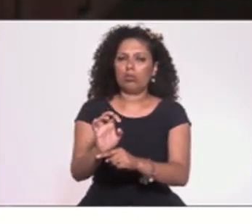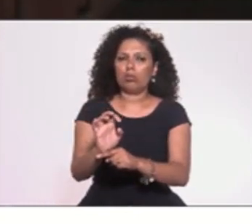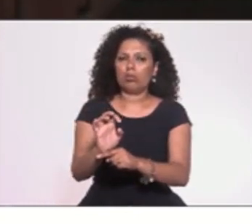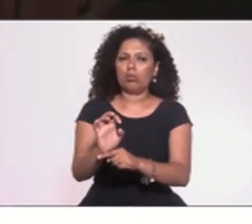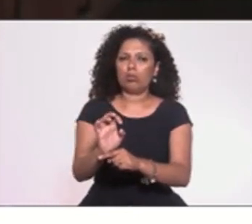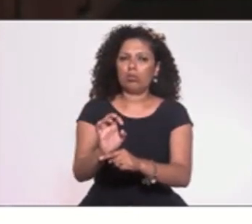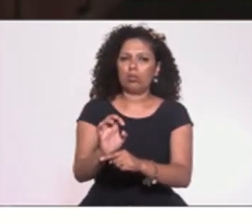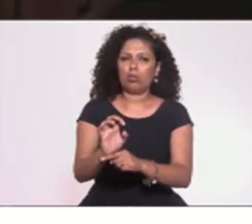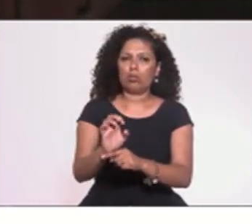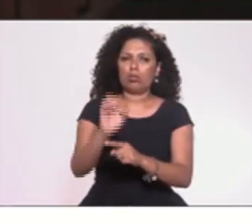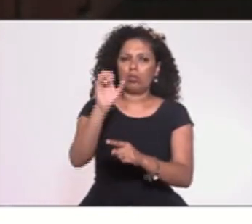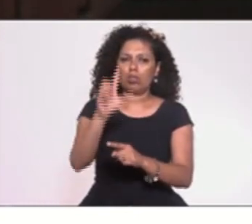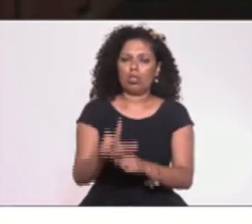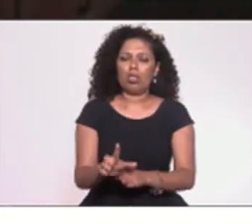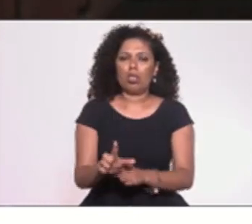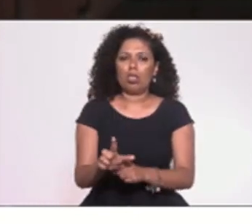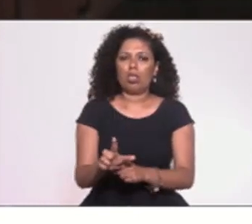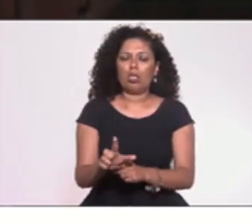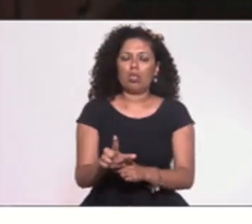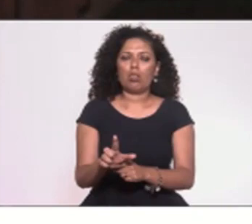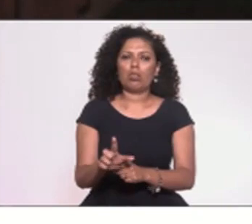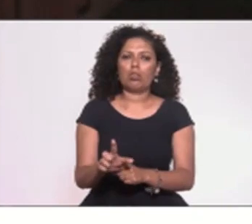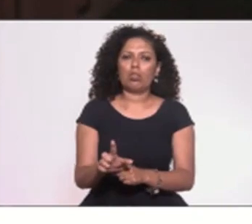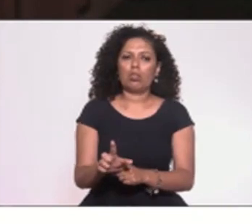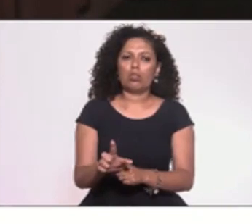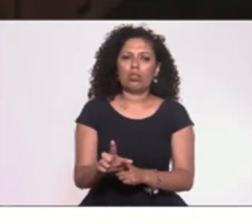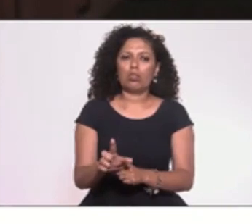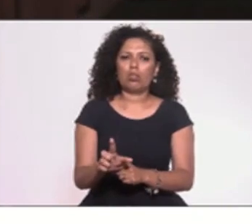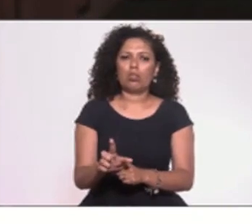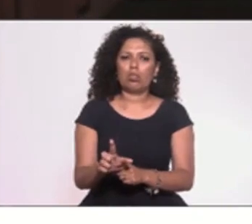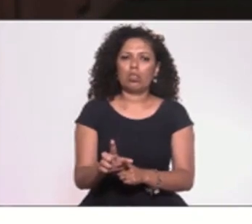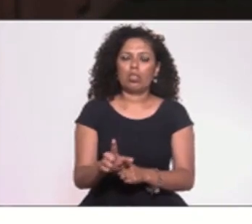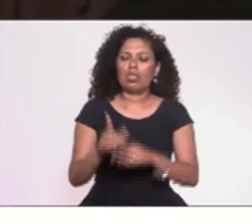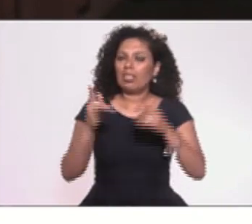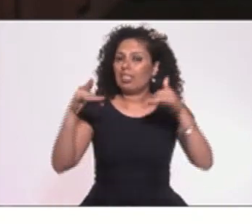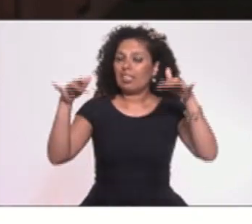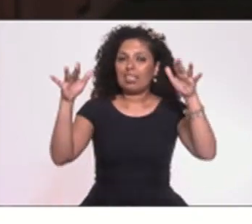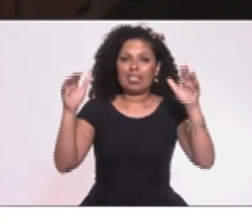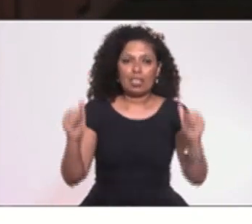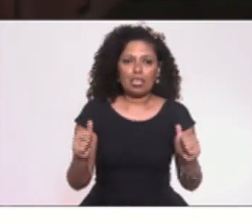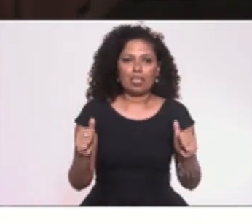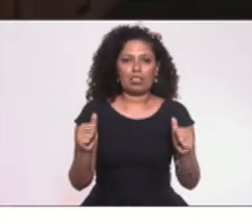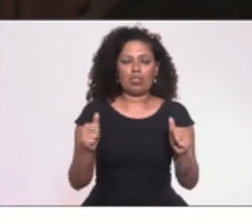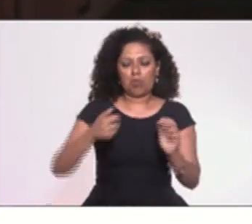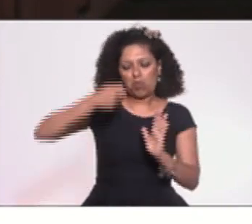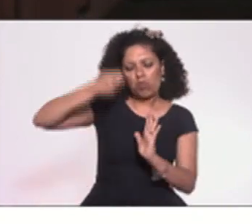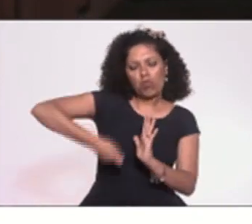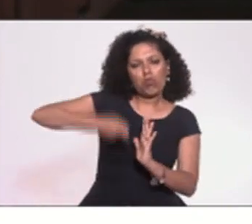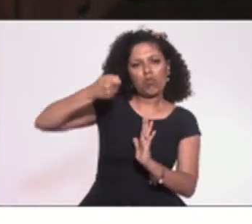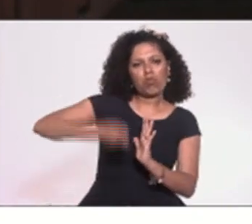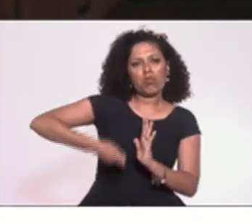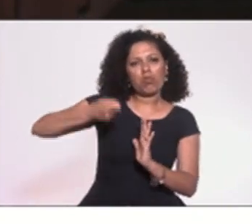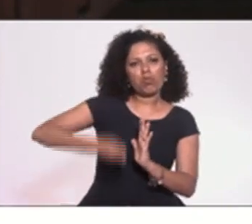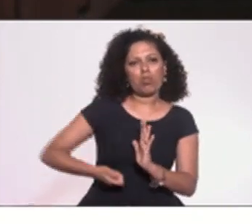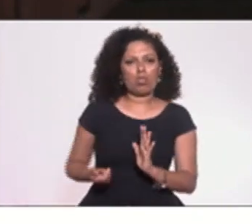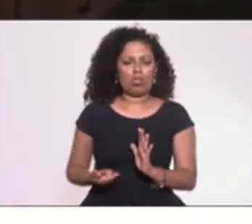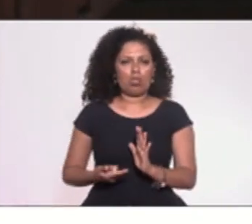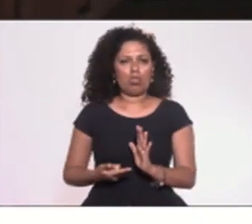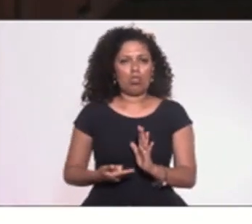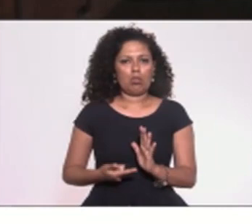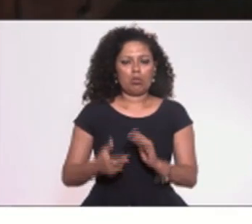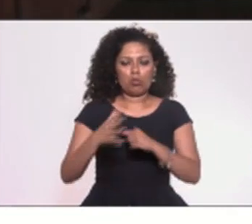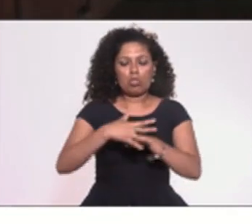ela é absolutamente clara e incisiva nos